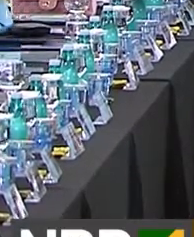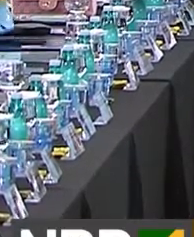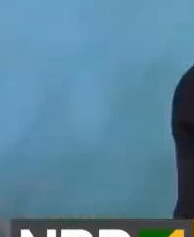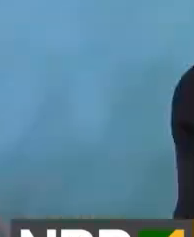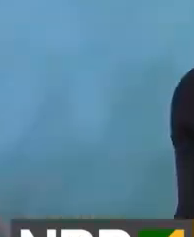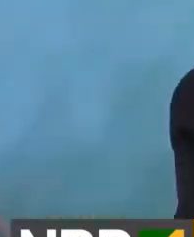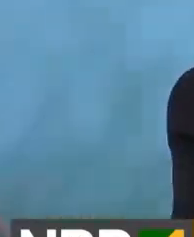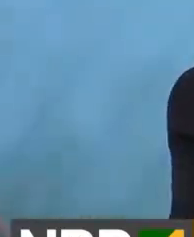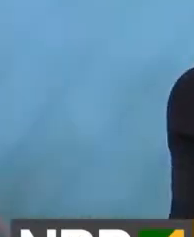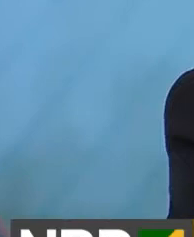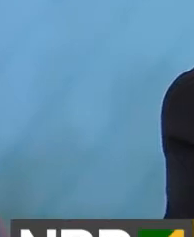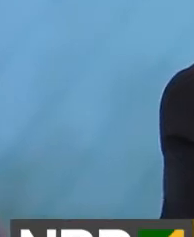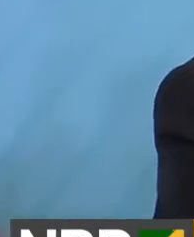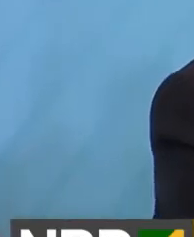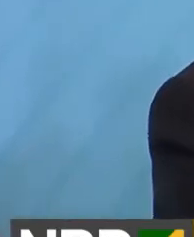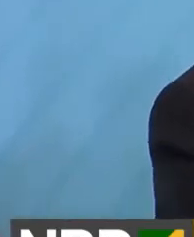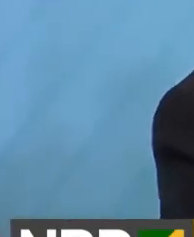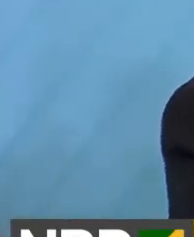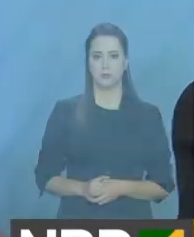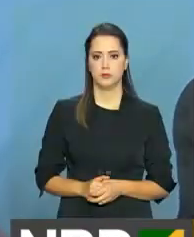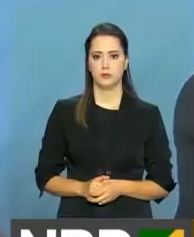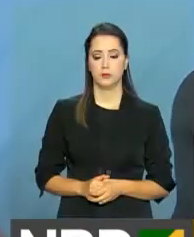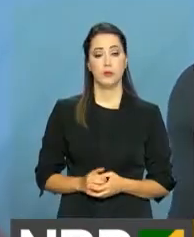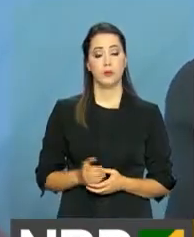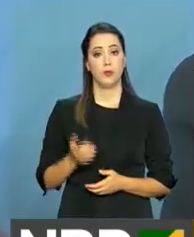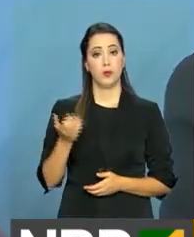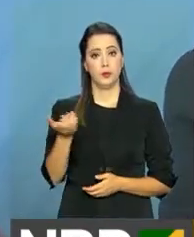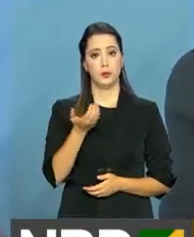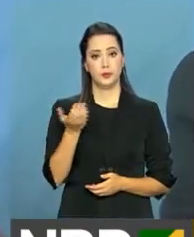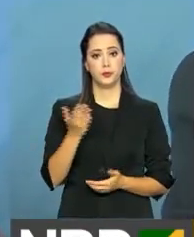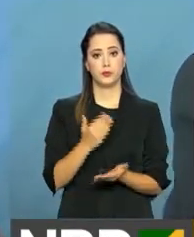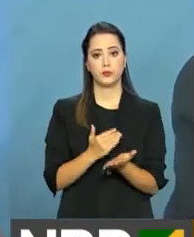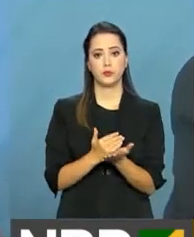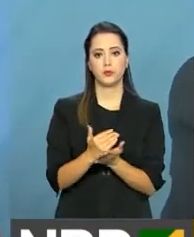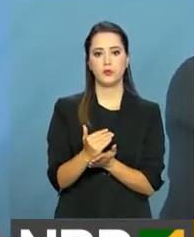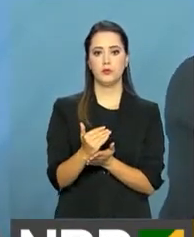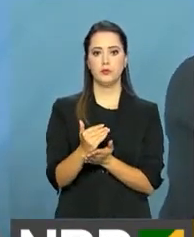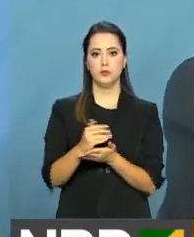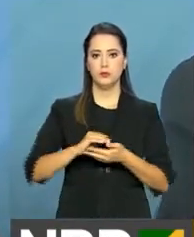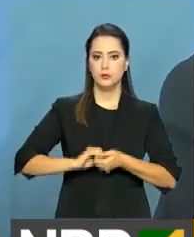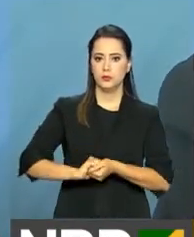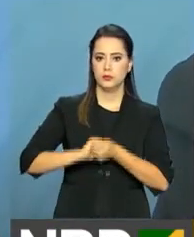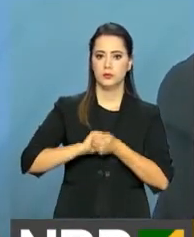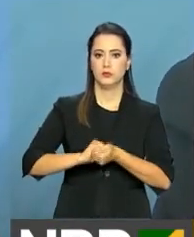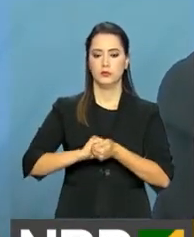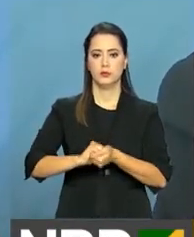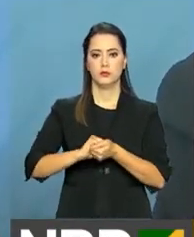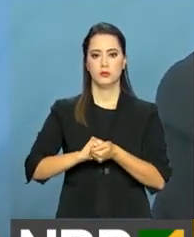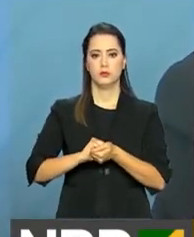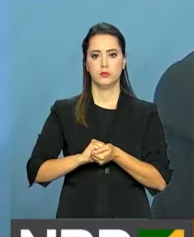tudo bem eu quero desde já a cumprimentar